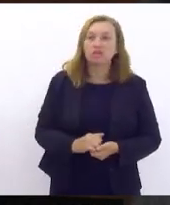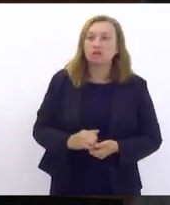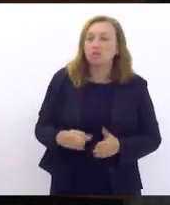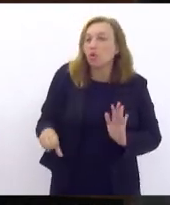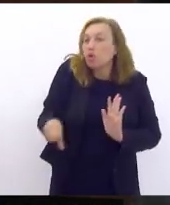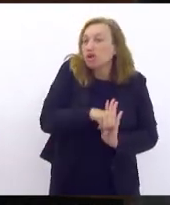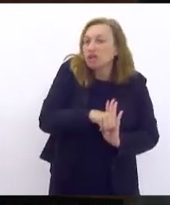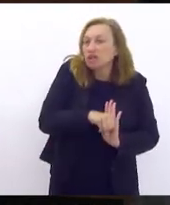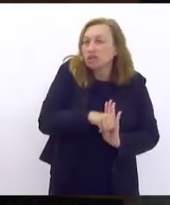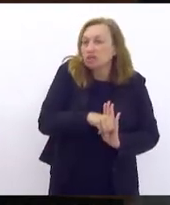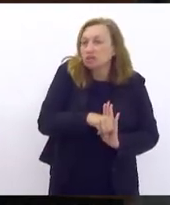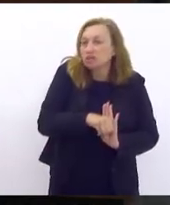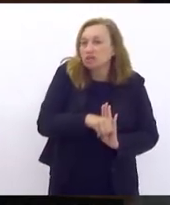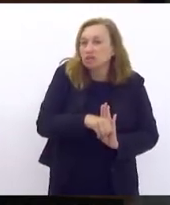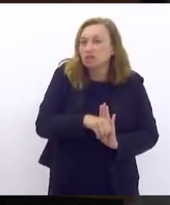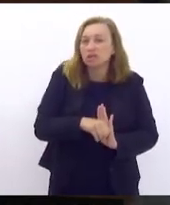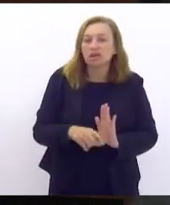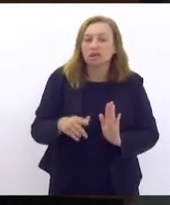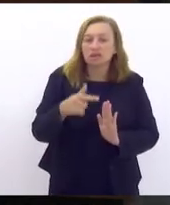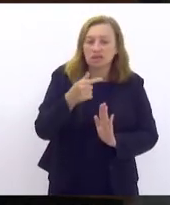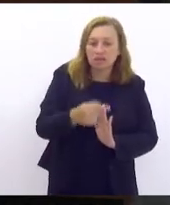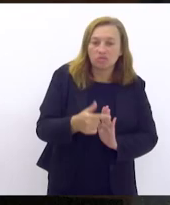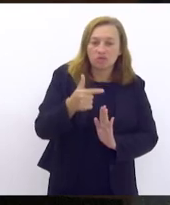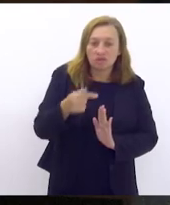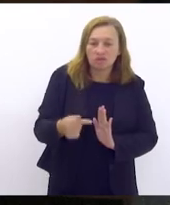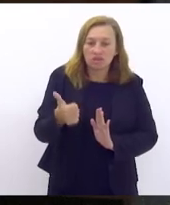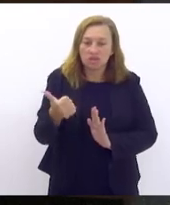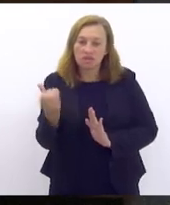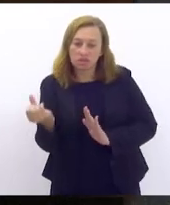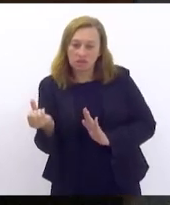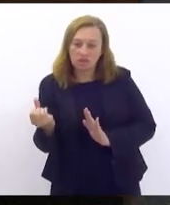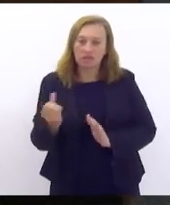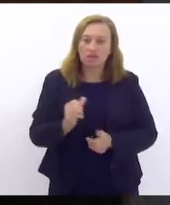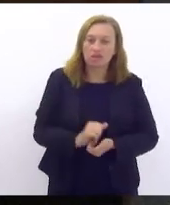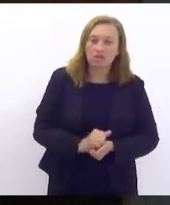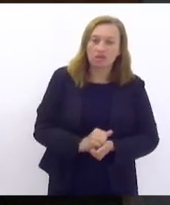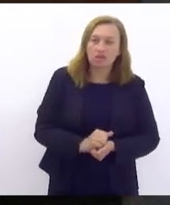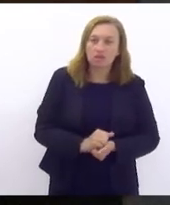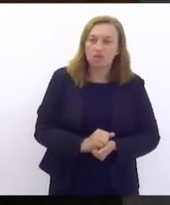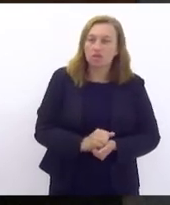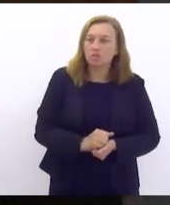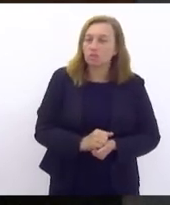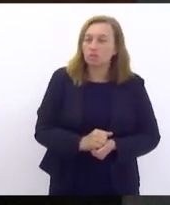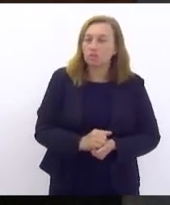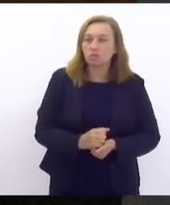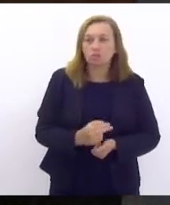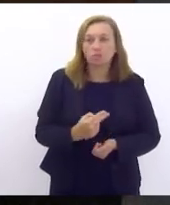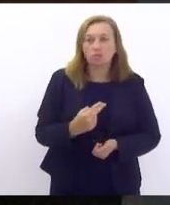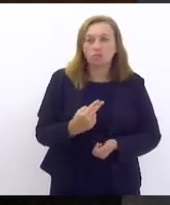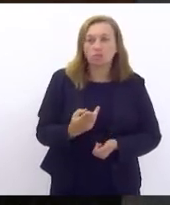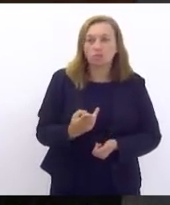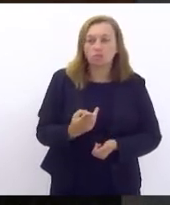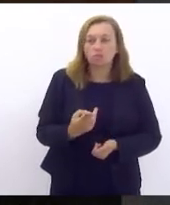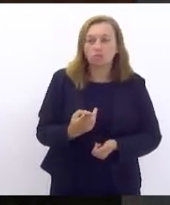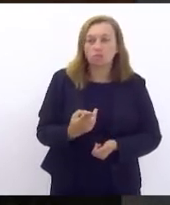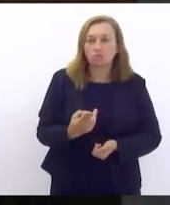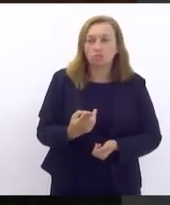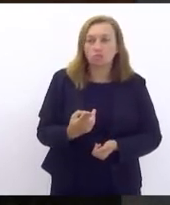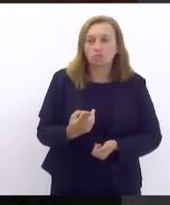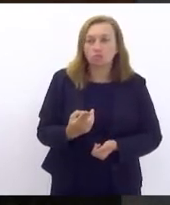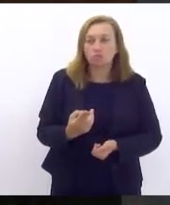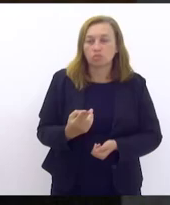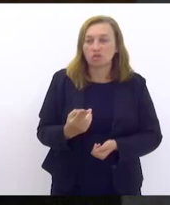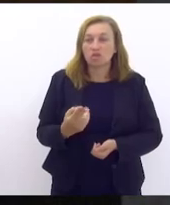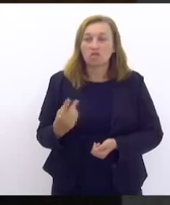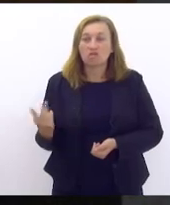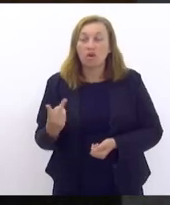crimes determinados na Lei 7.716, elas não venham ter, não digo